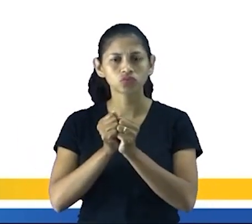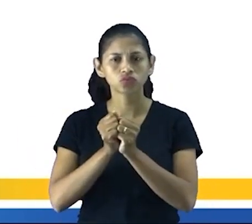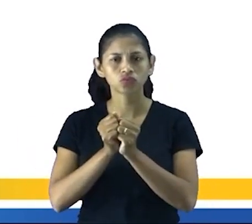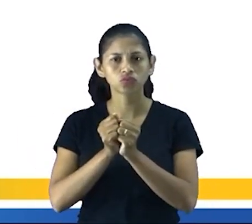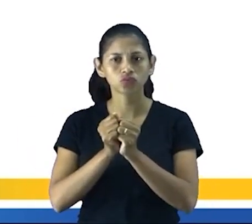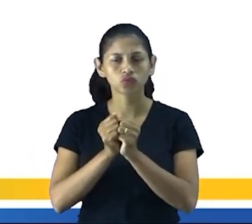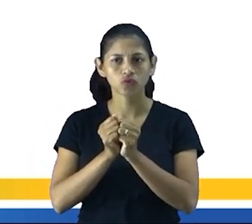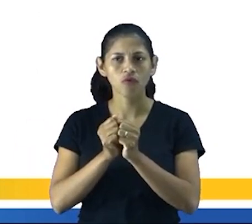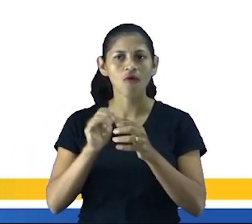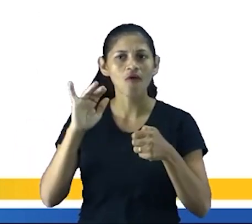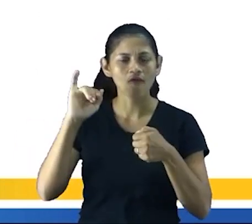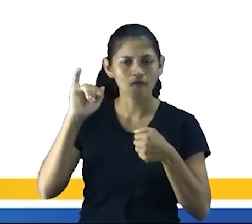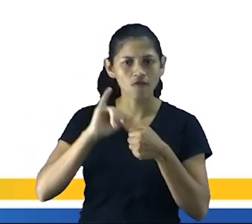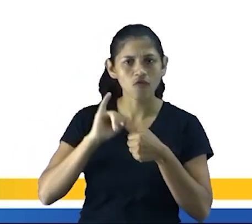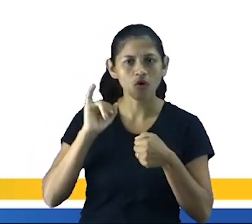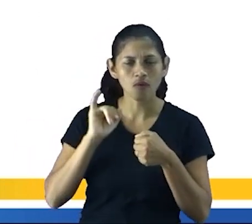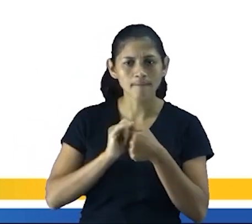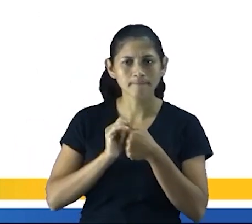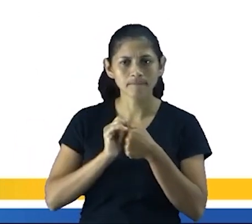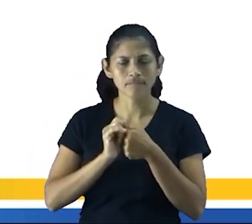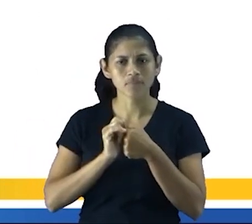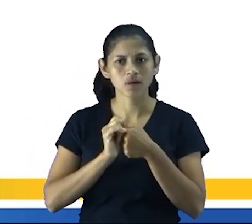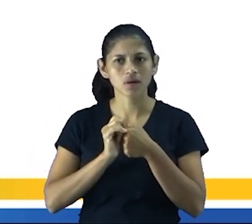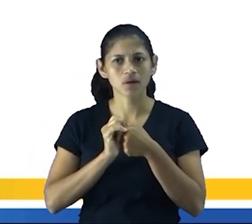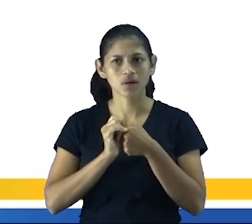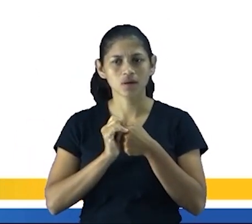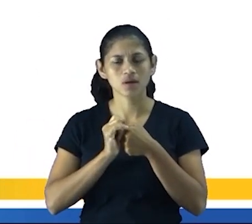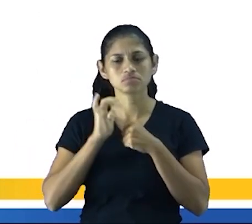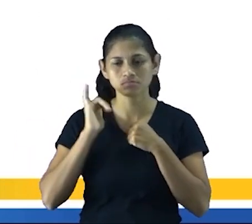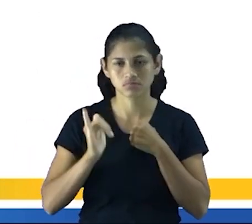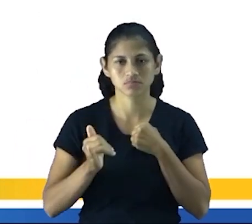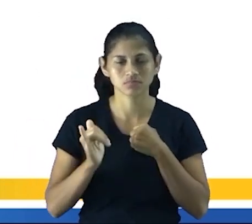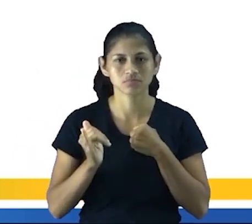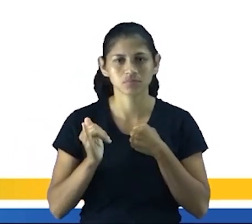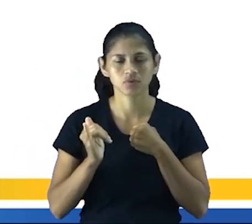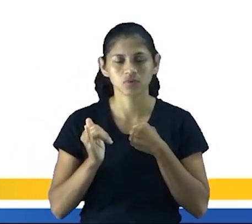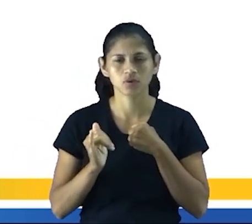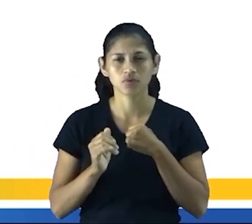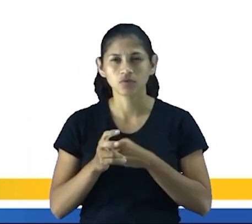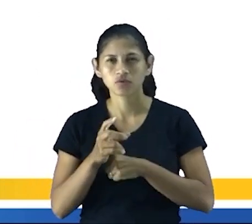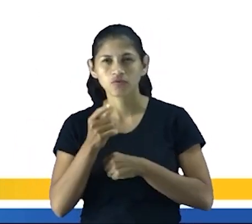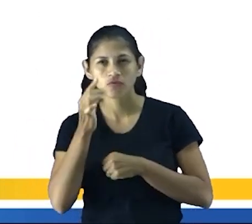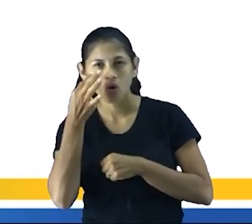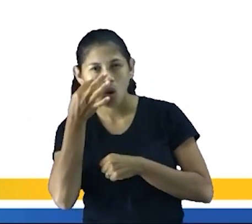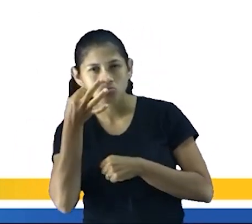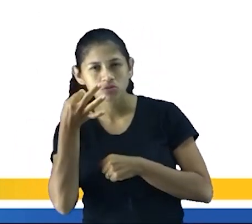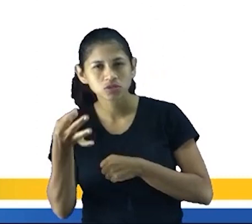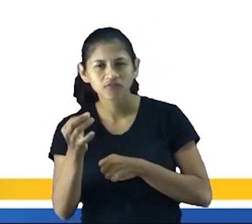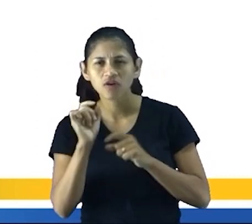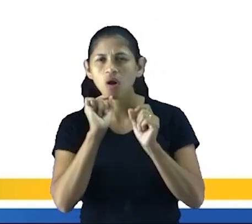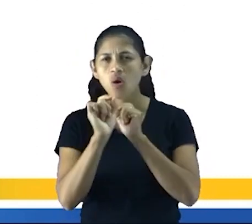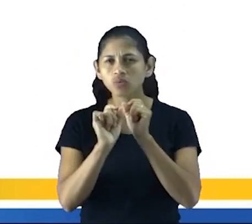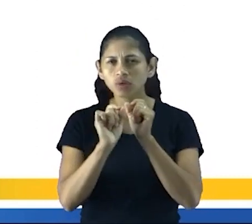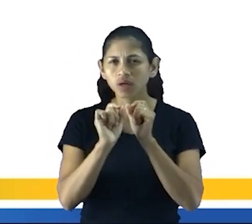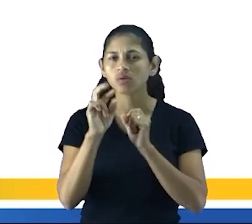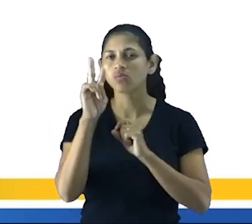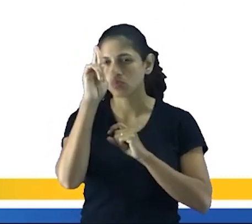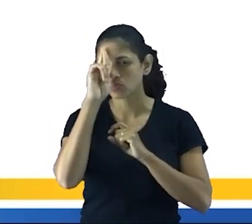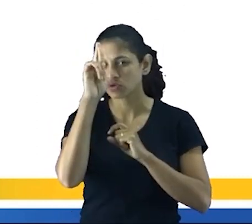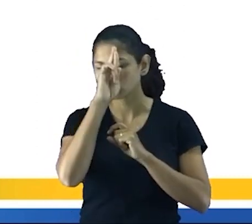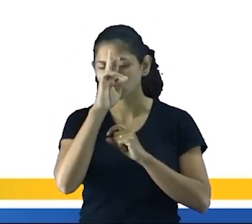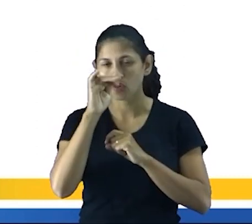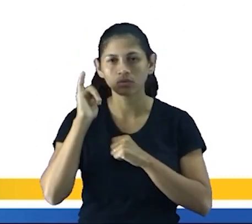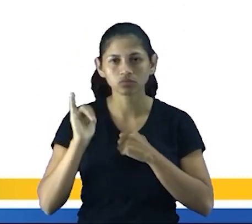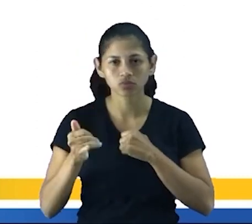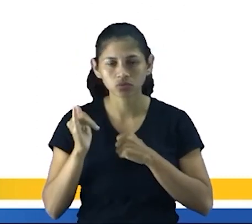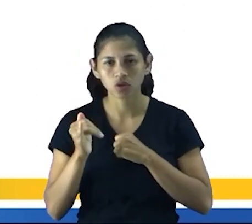da tipologia narrativa, nós vamos estar observando o quê? Uma história sendo contada, tá? Por